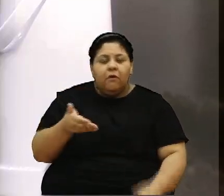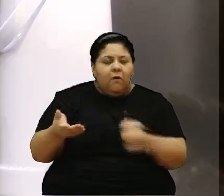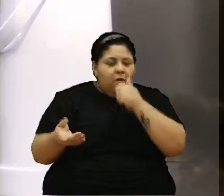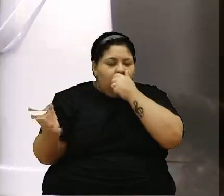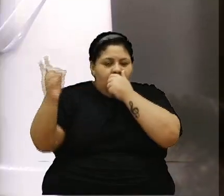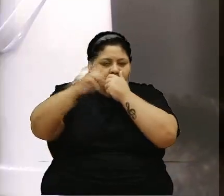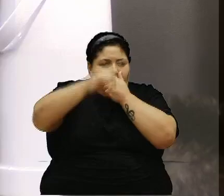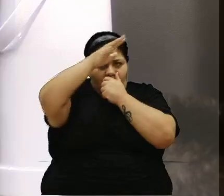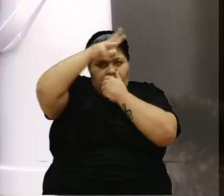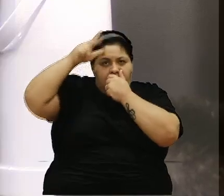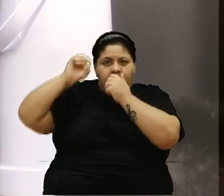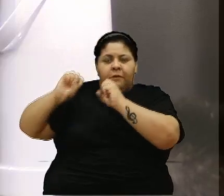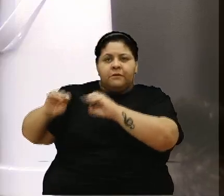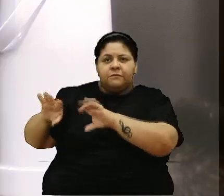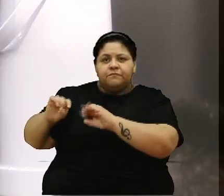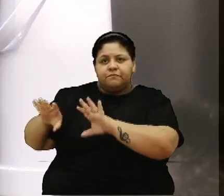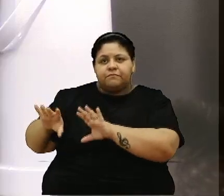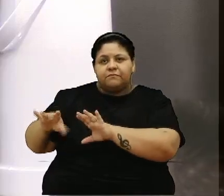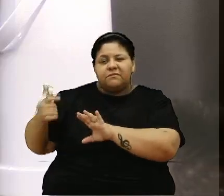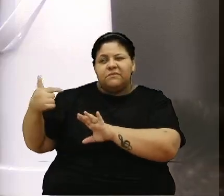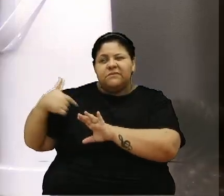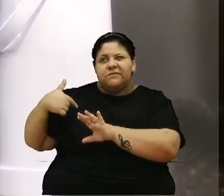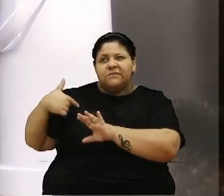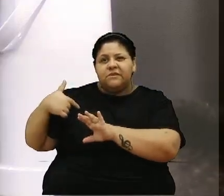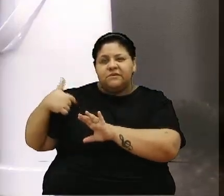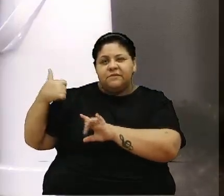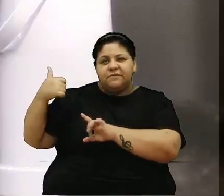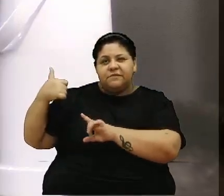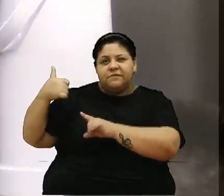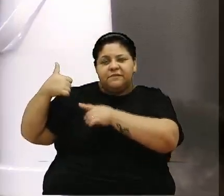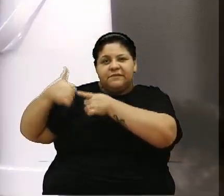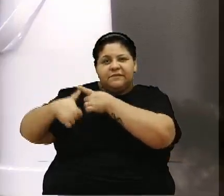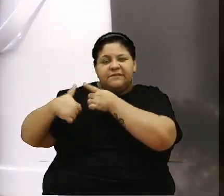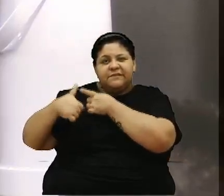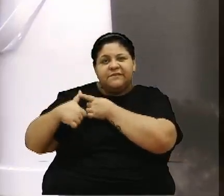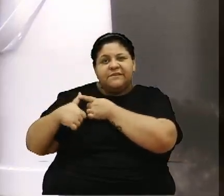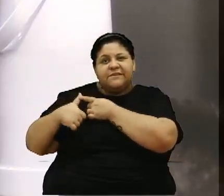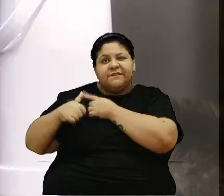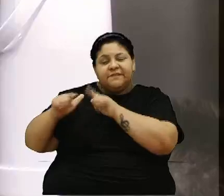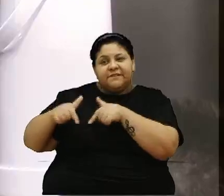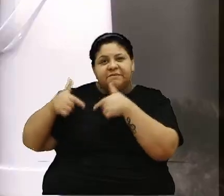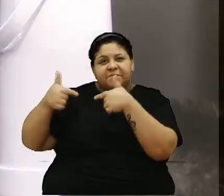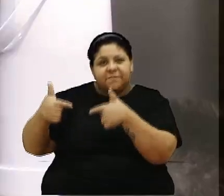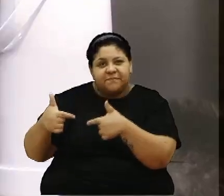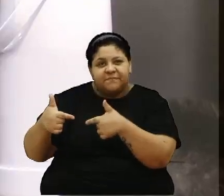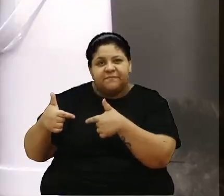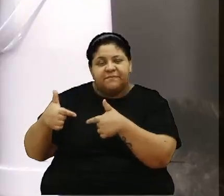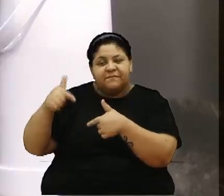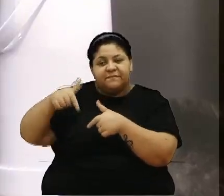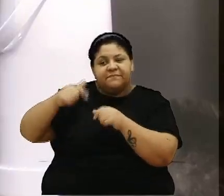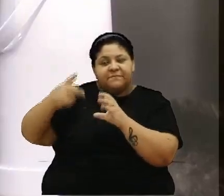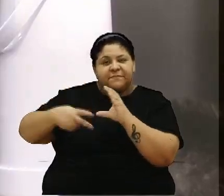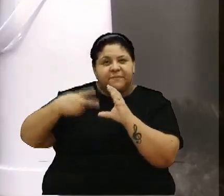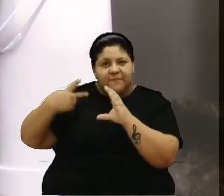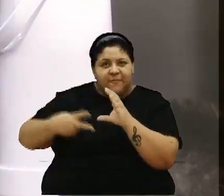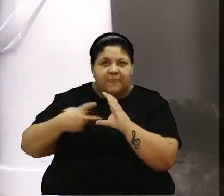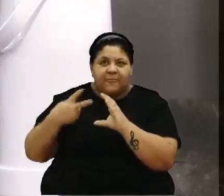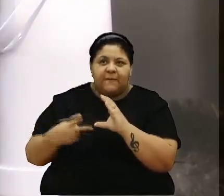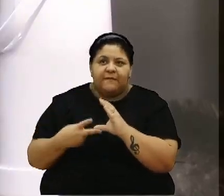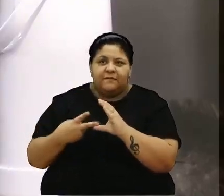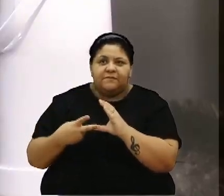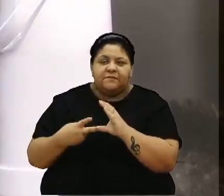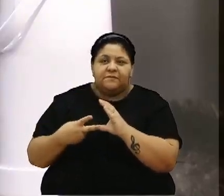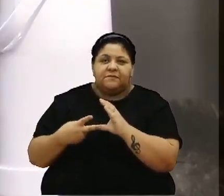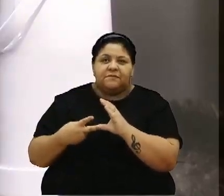Dia Municipal da Educação Legislativa, inclusive minha primeira ação chegando aqui na Câmara foi justamente deixar